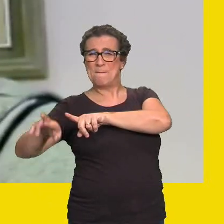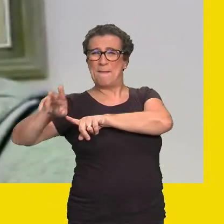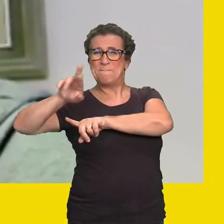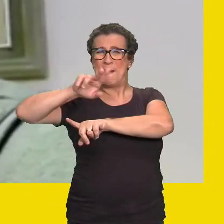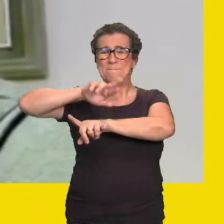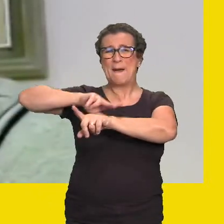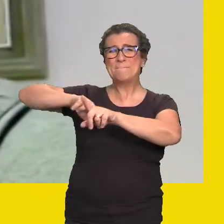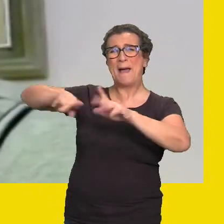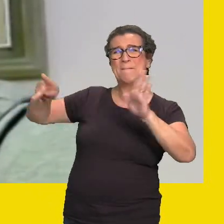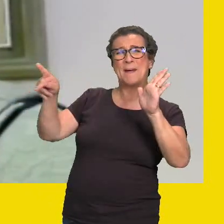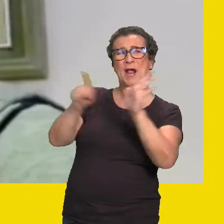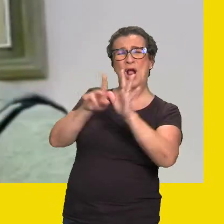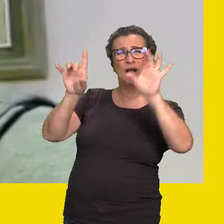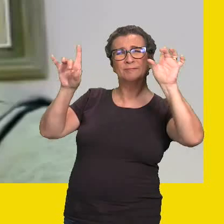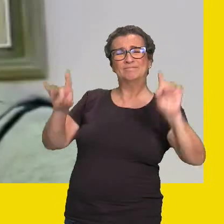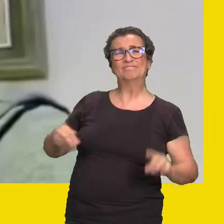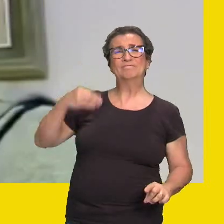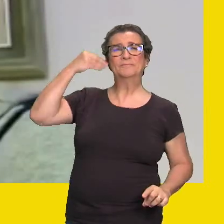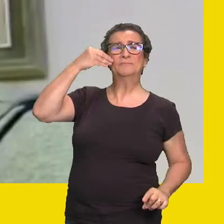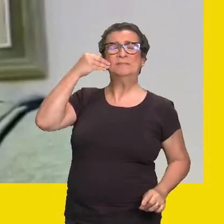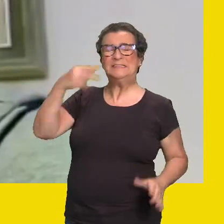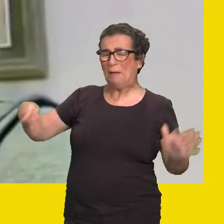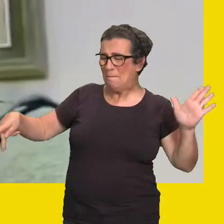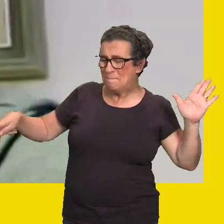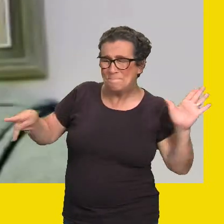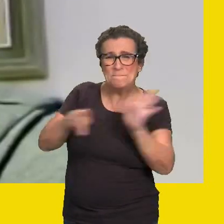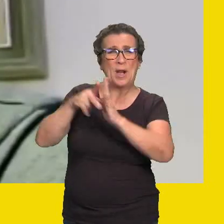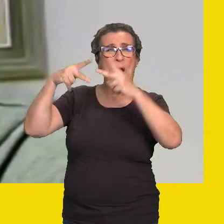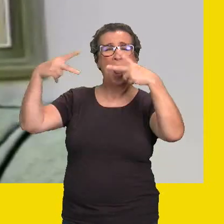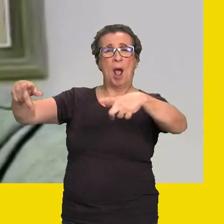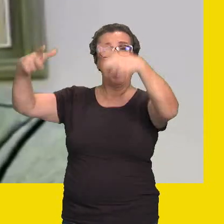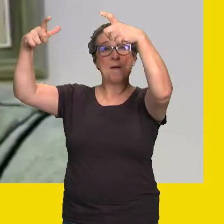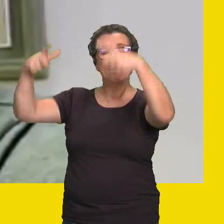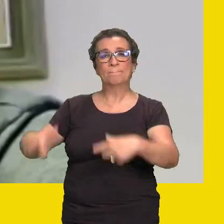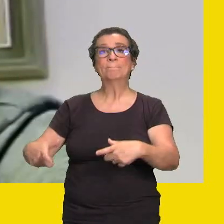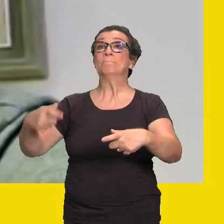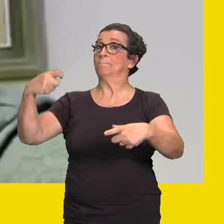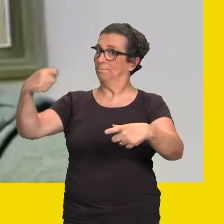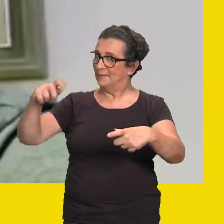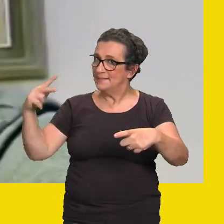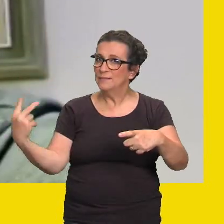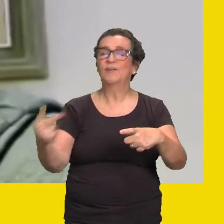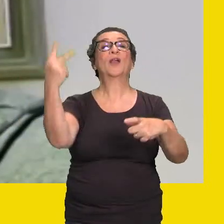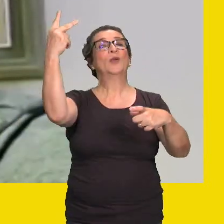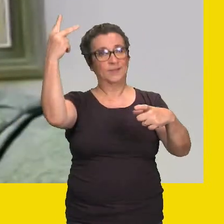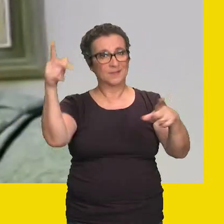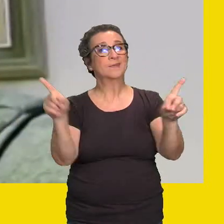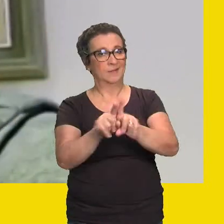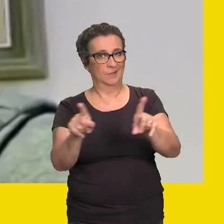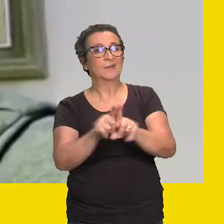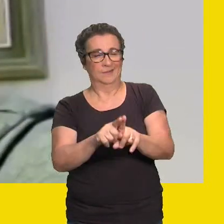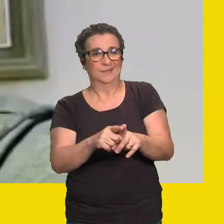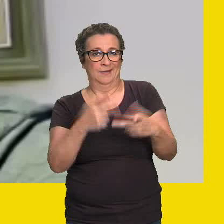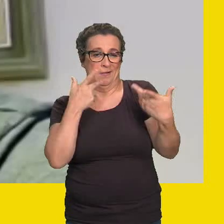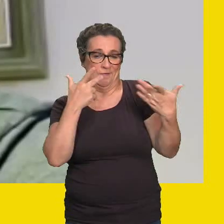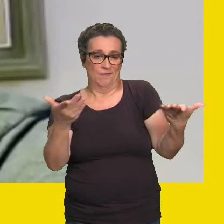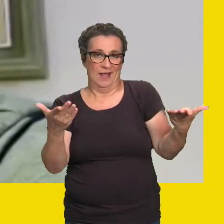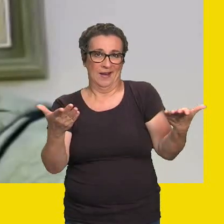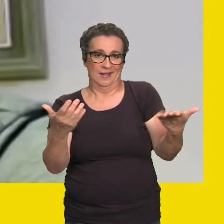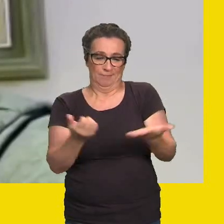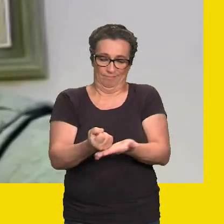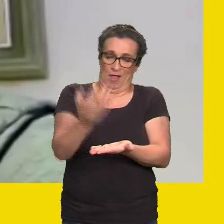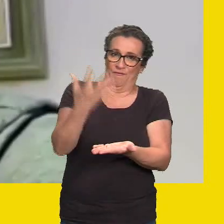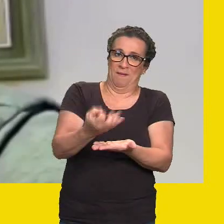com várias vivências específicas que precisam ser valorizadas, como a gente veio falando nesse processo de